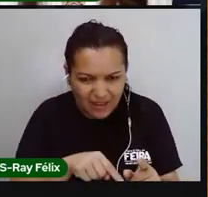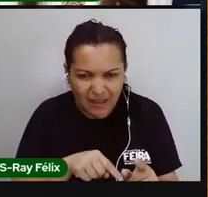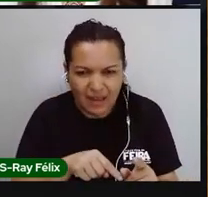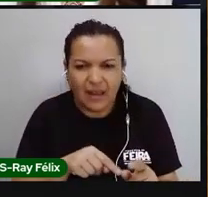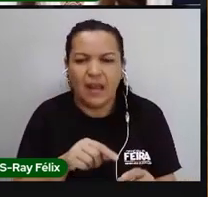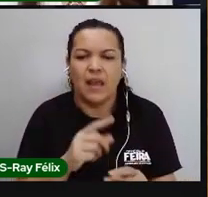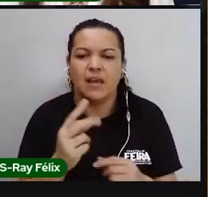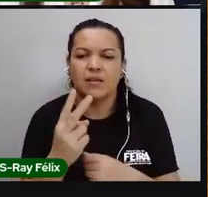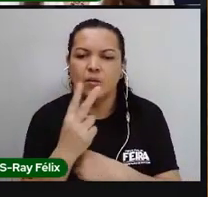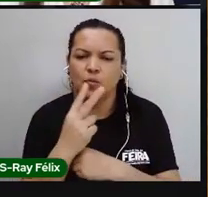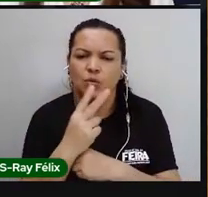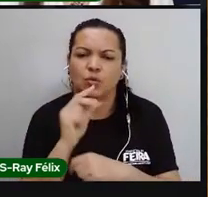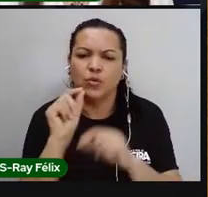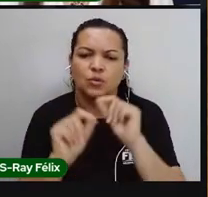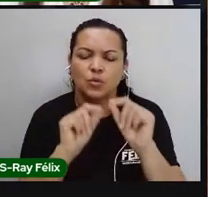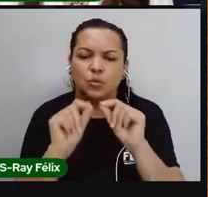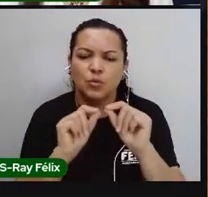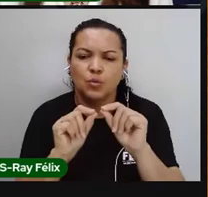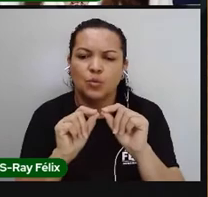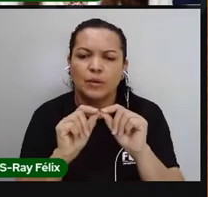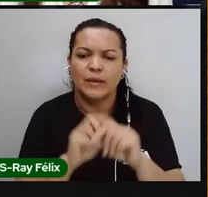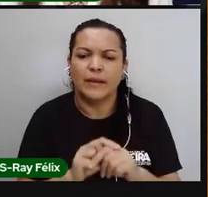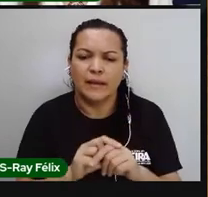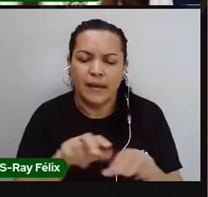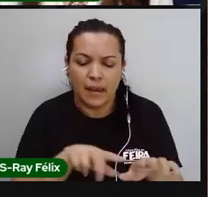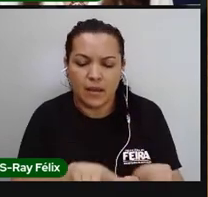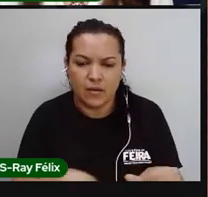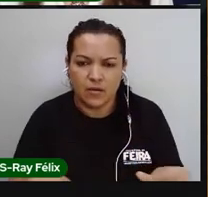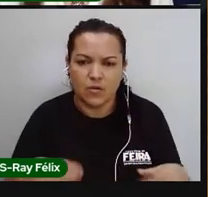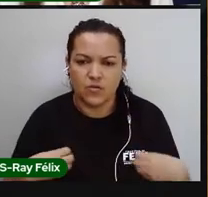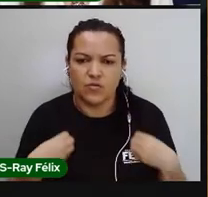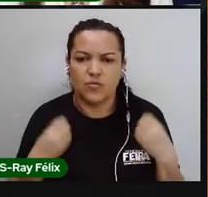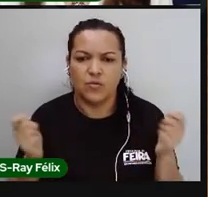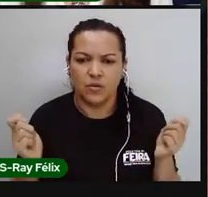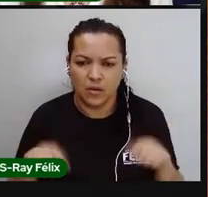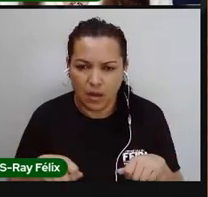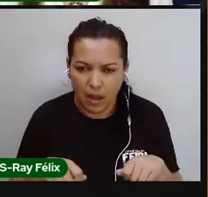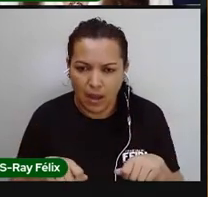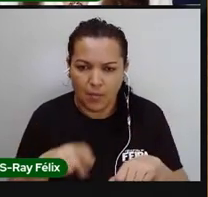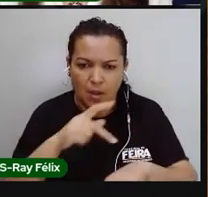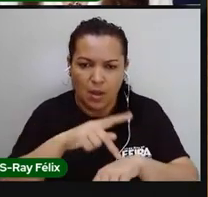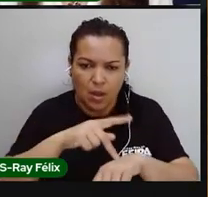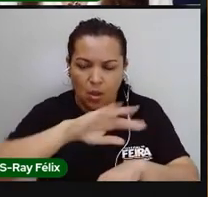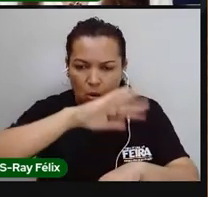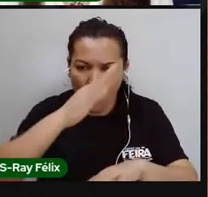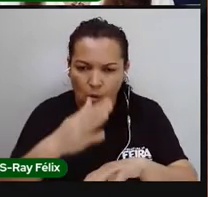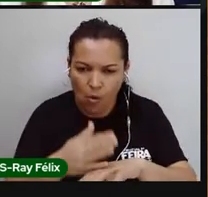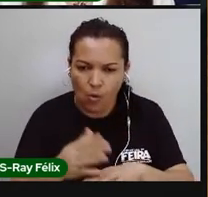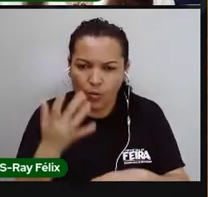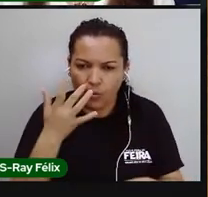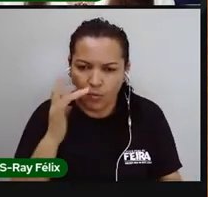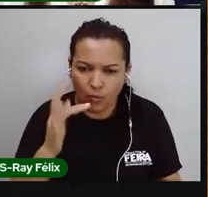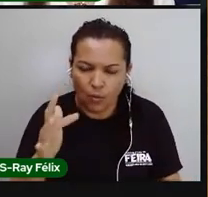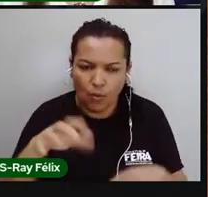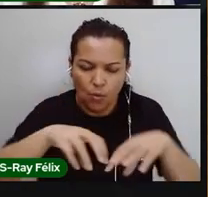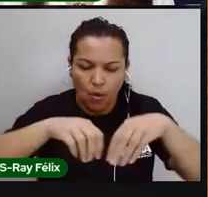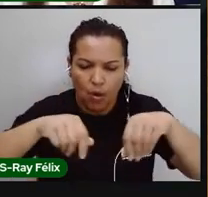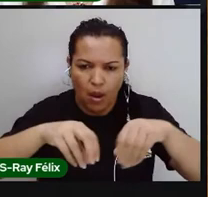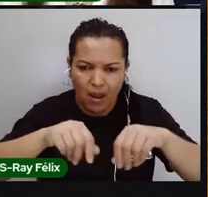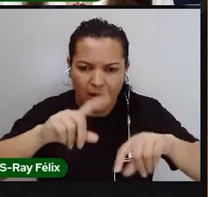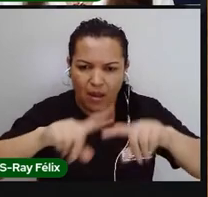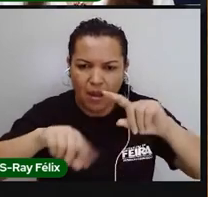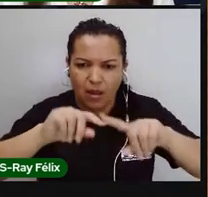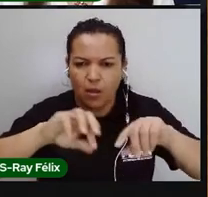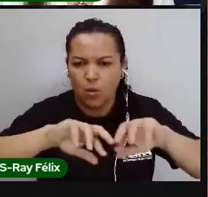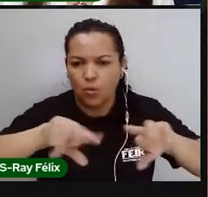nos proporciona um terreno sólido no qual podemos viver, já que é formada por rochas, minerais, areia e outros materiais.